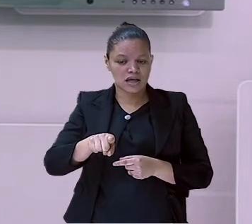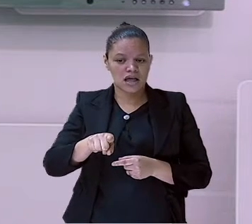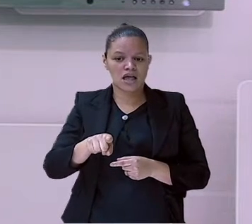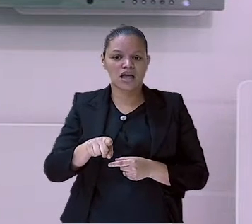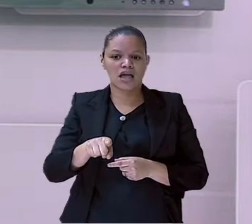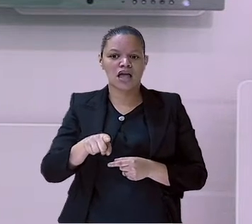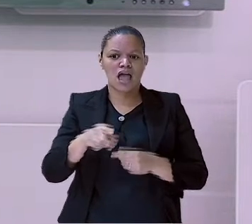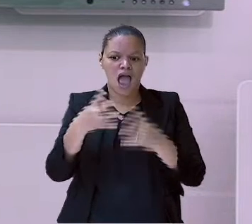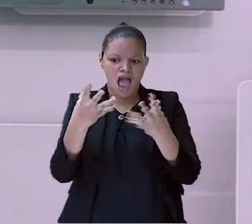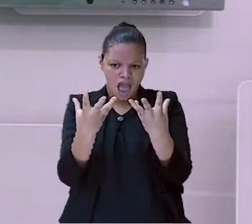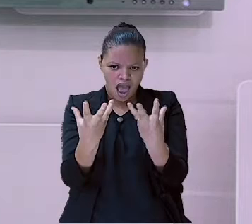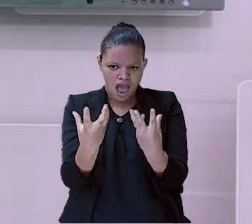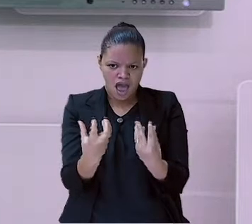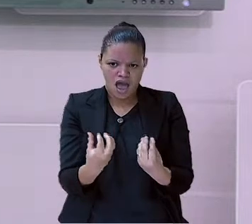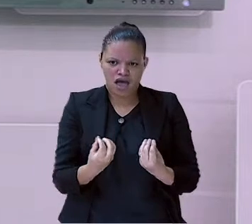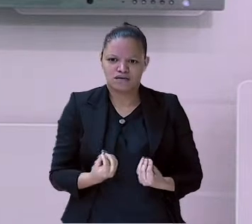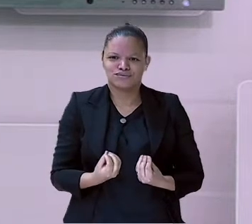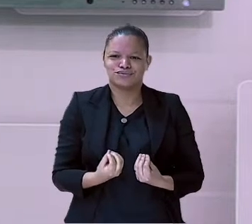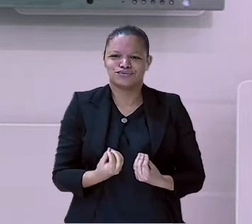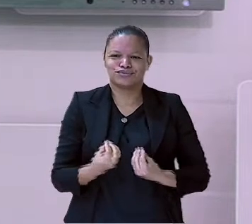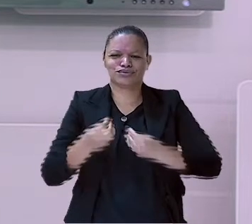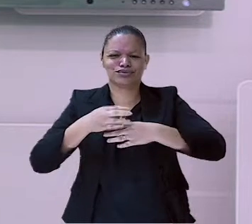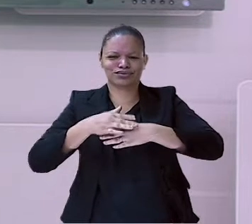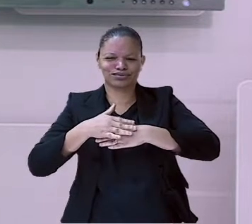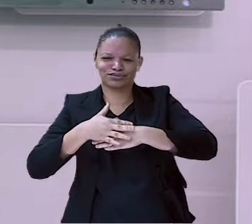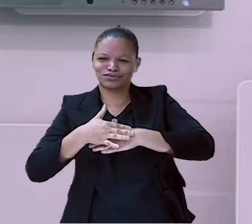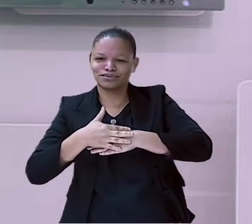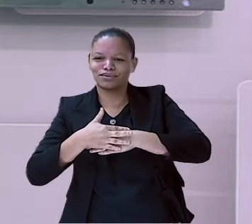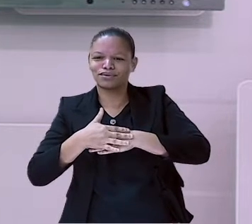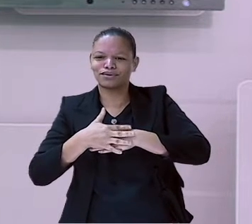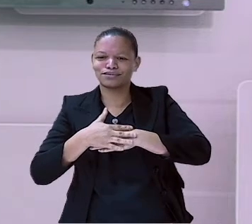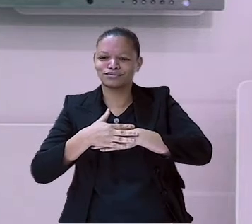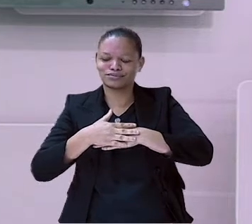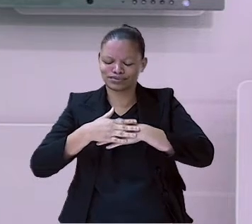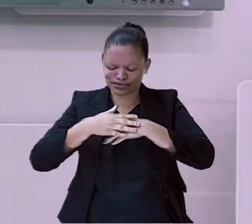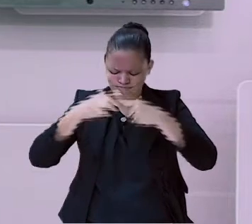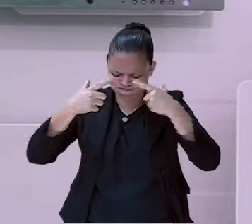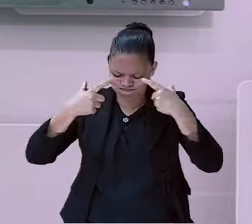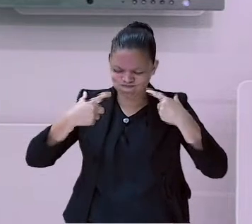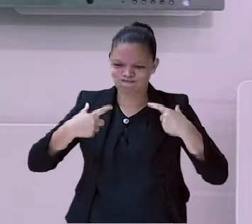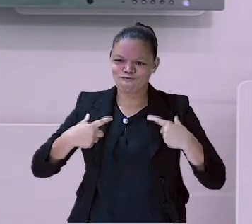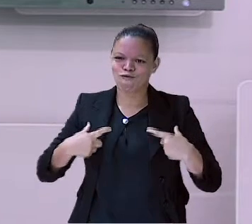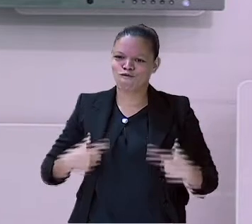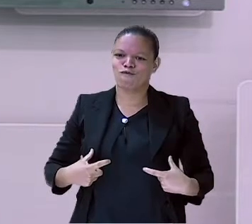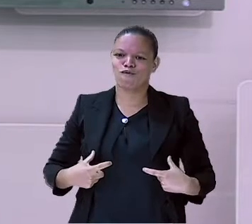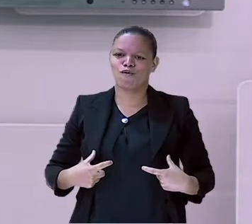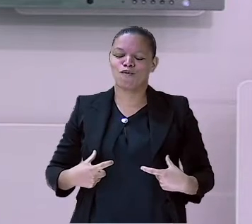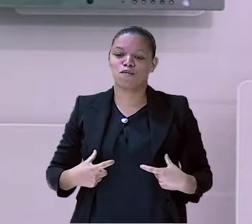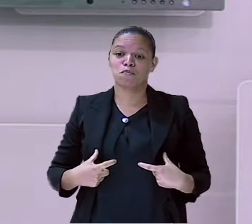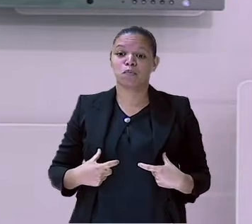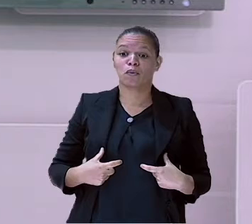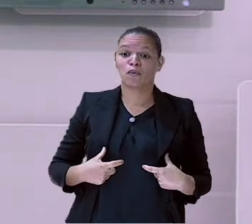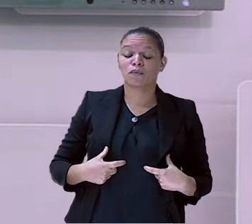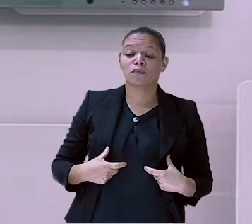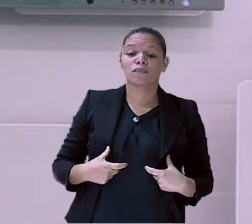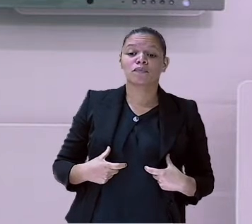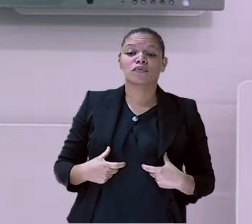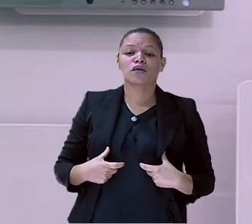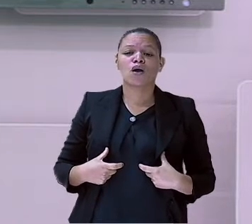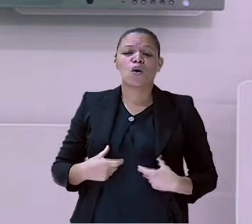querendo dizer que o tempo, tá? Esses maus hábitos, ok? Esses